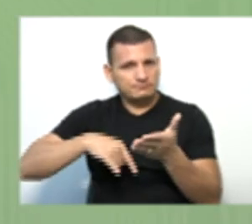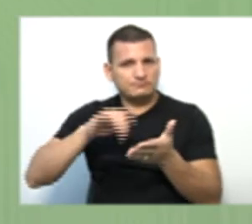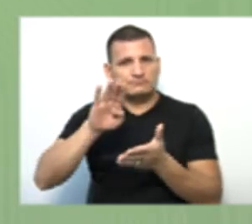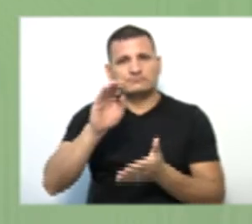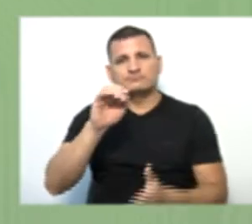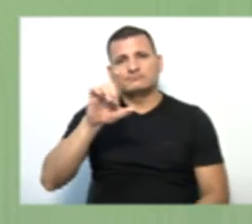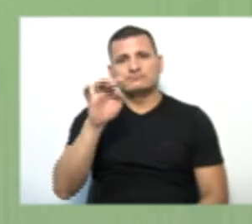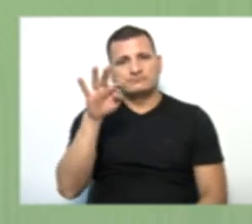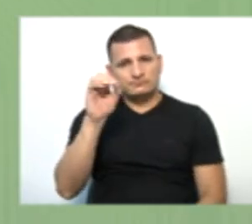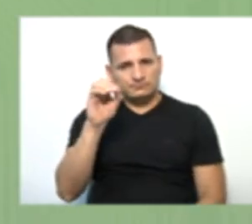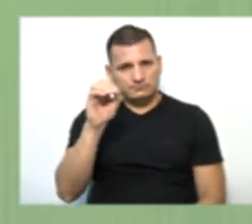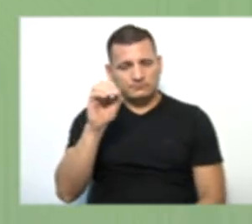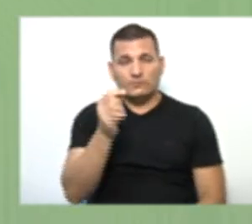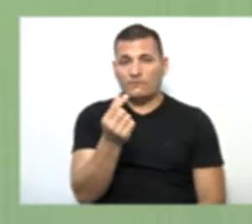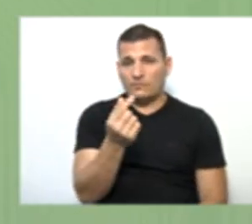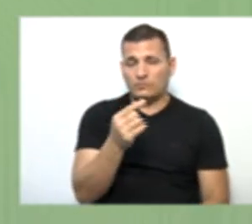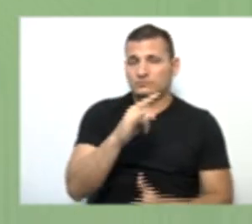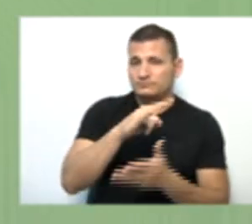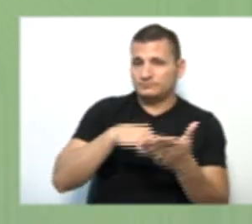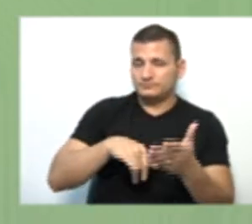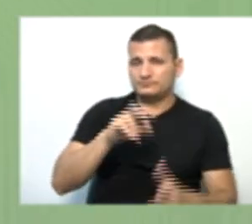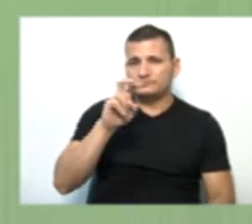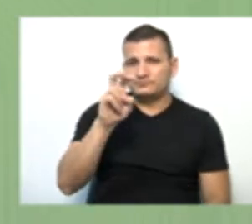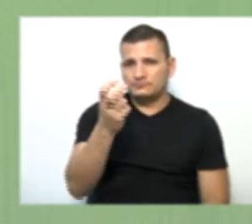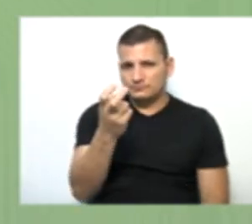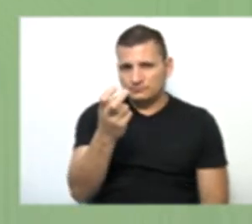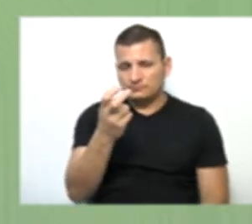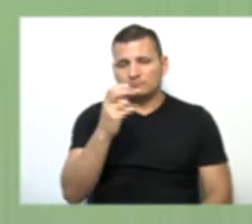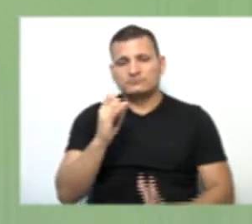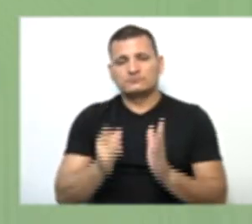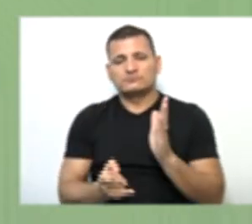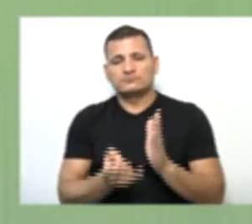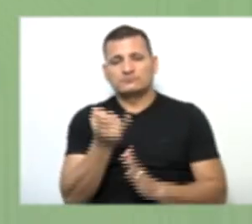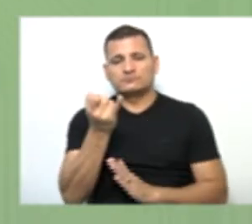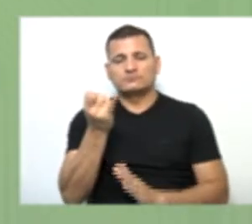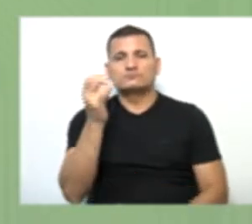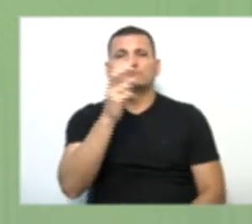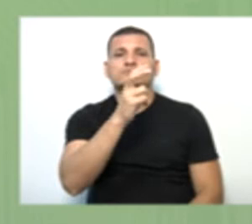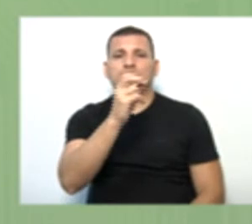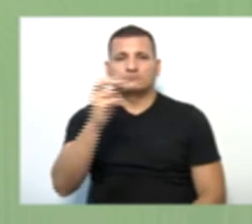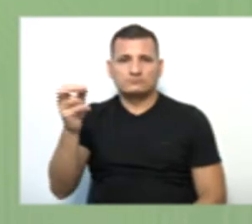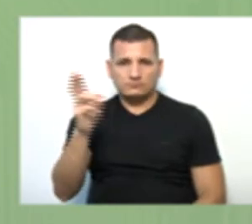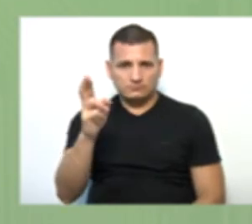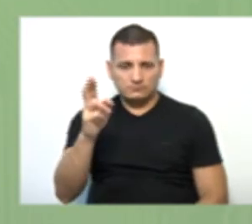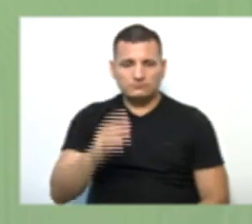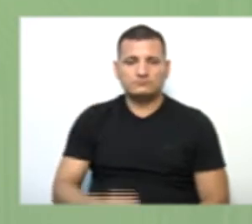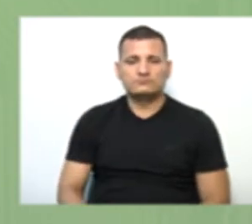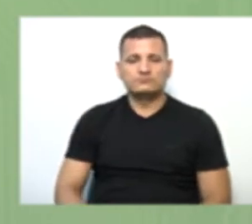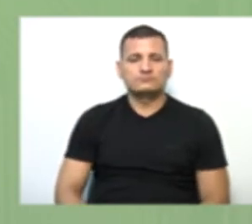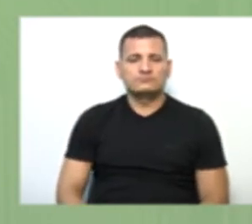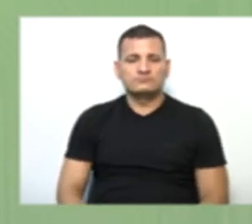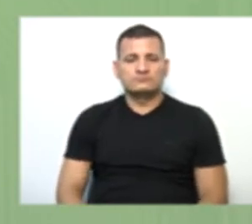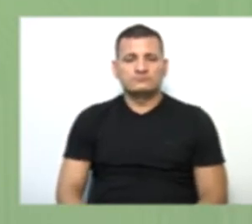do boleto 5 mil e dos juros R$500.